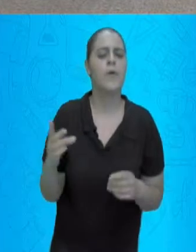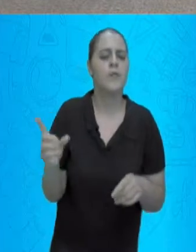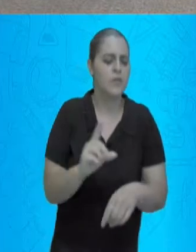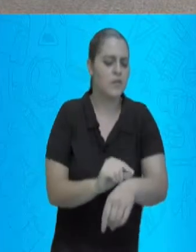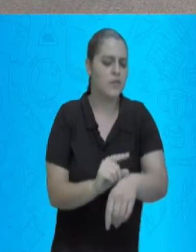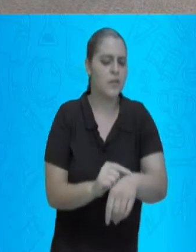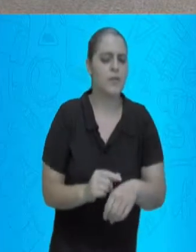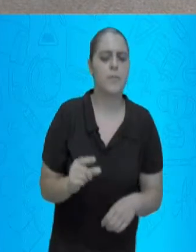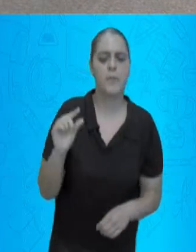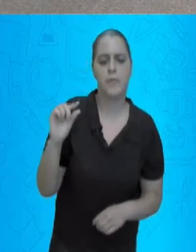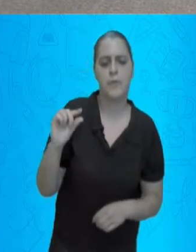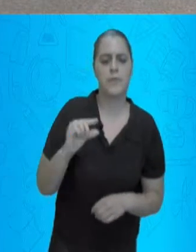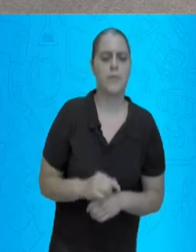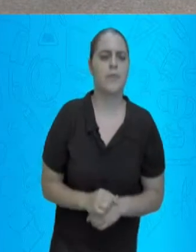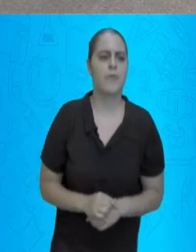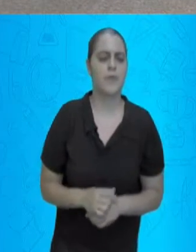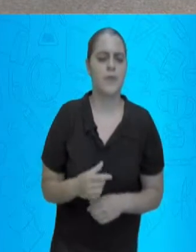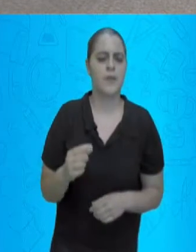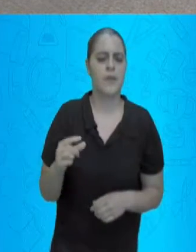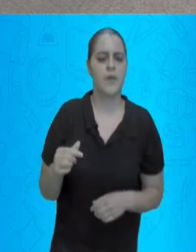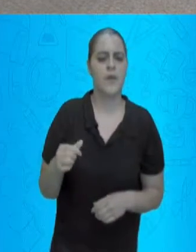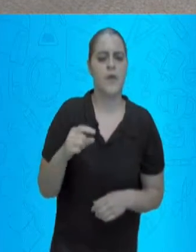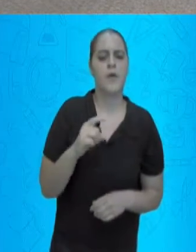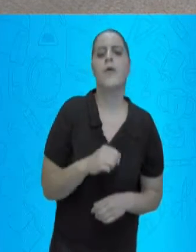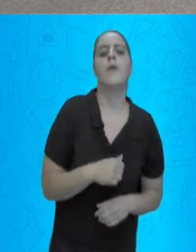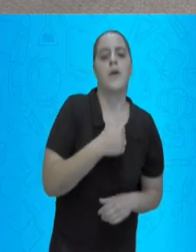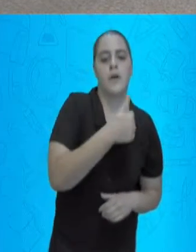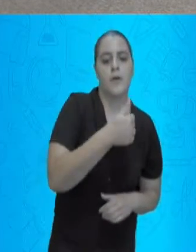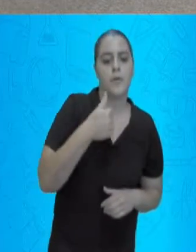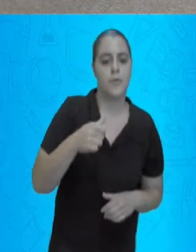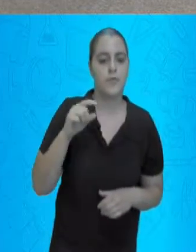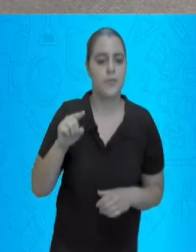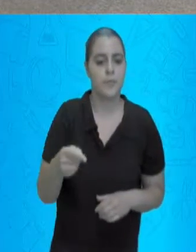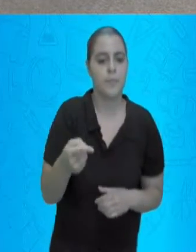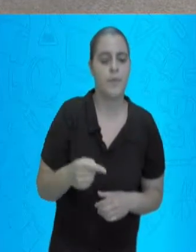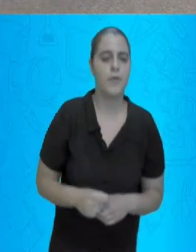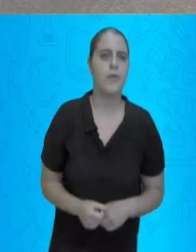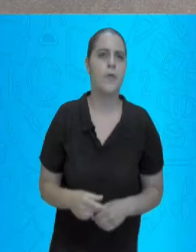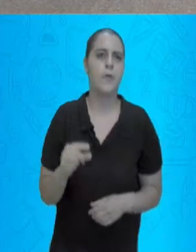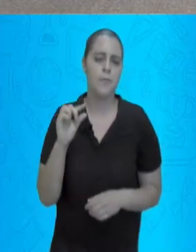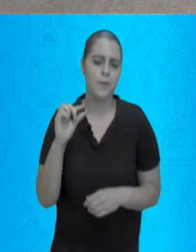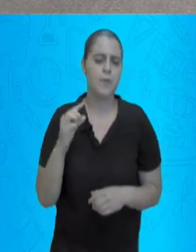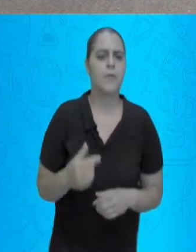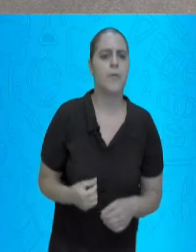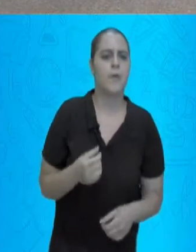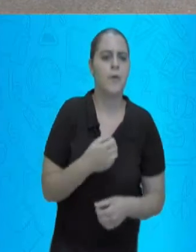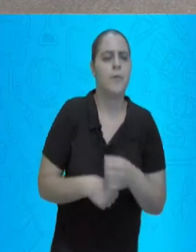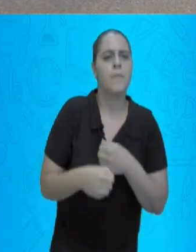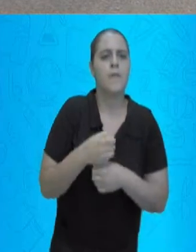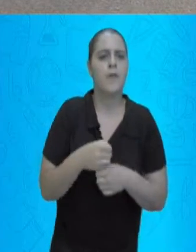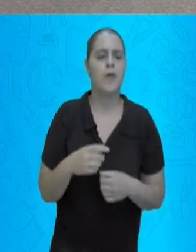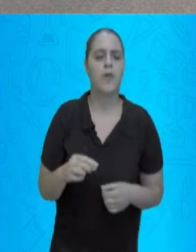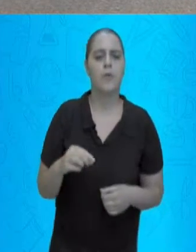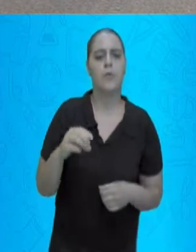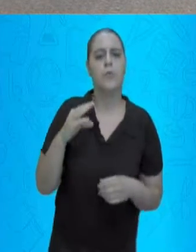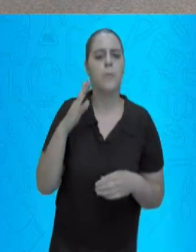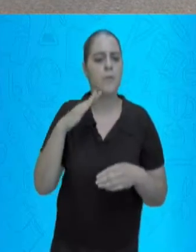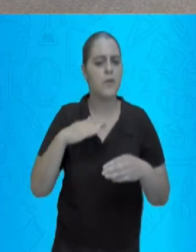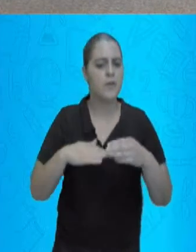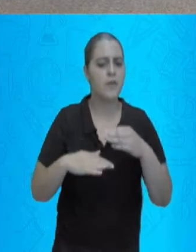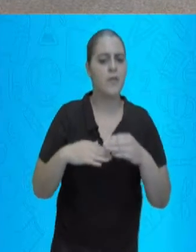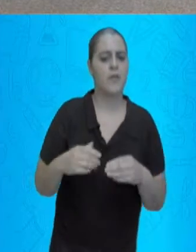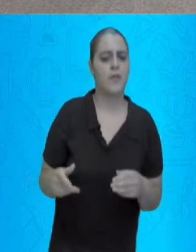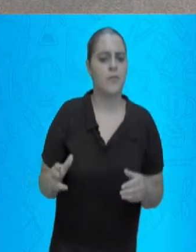tempo é menor, é inferior a 11.000 anos, é considerado um subfóssil ou